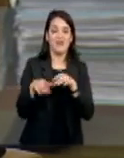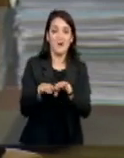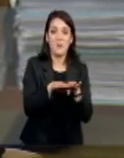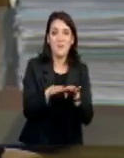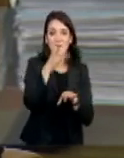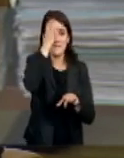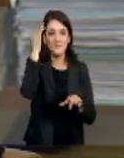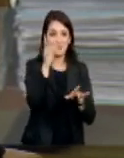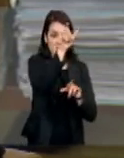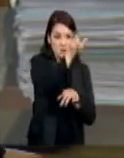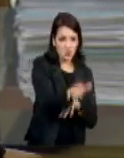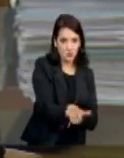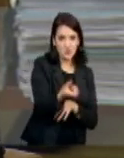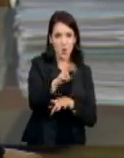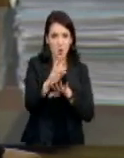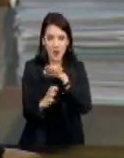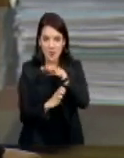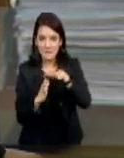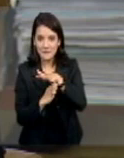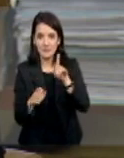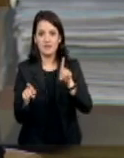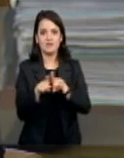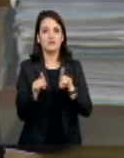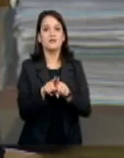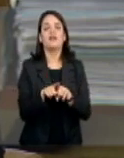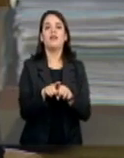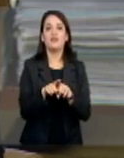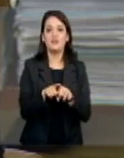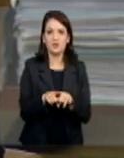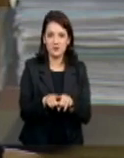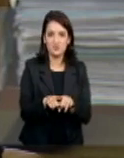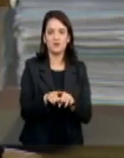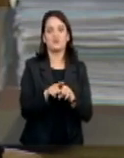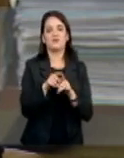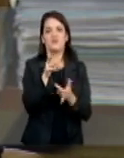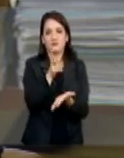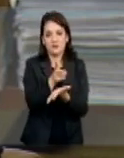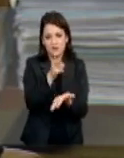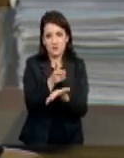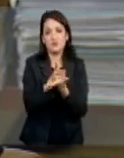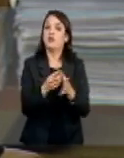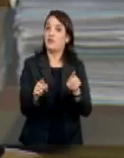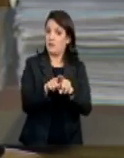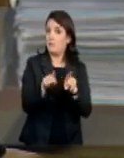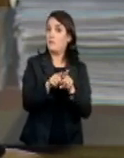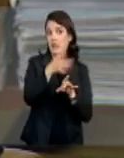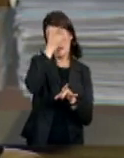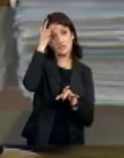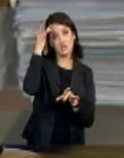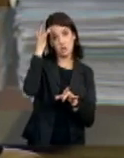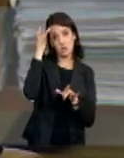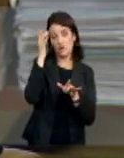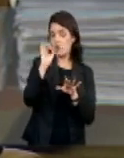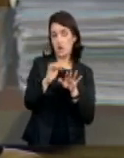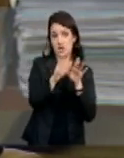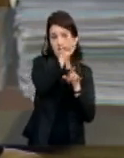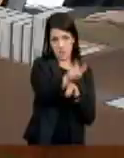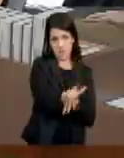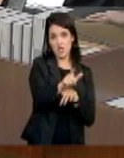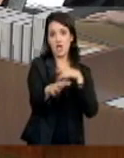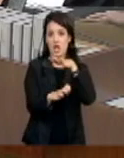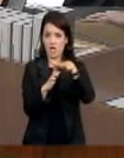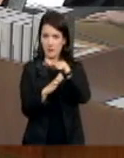físicas quanto as pessoas jurídicas também as pessoas jurídicas têm direito à